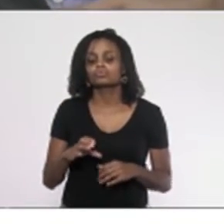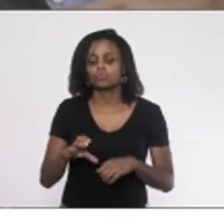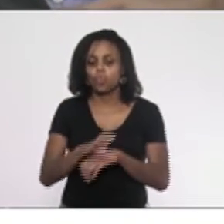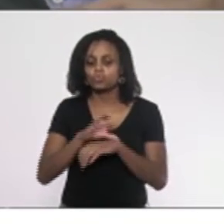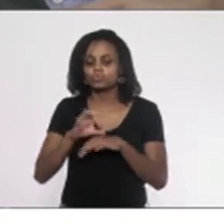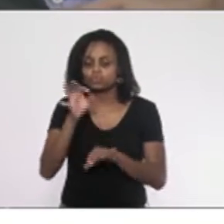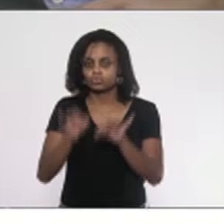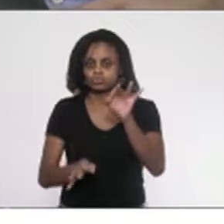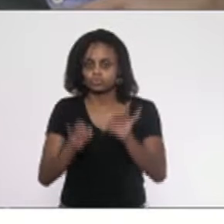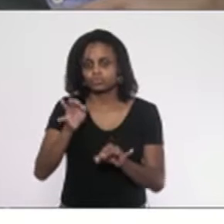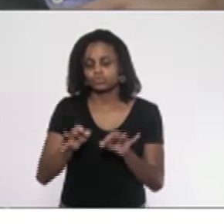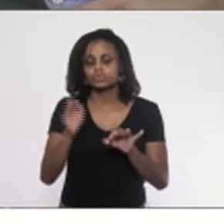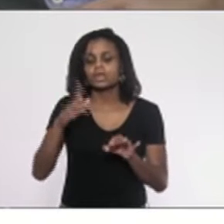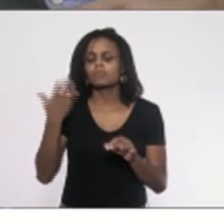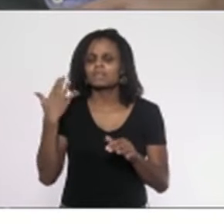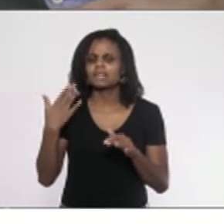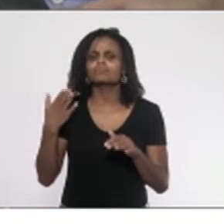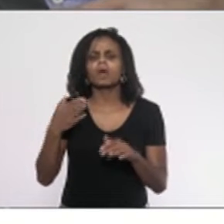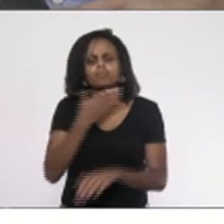costume